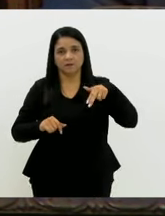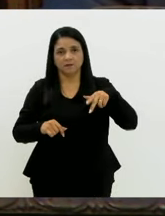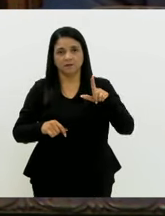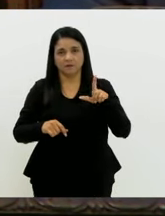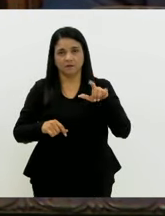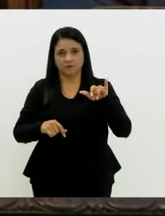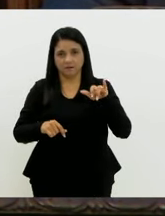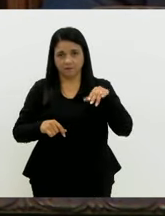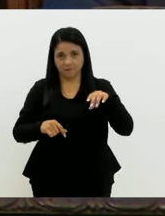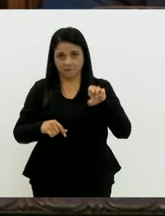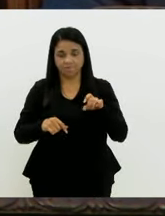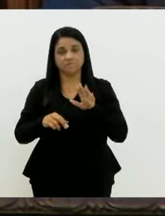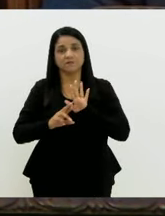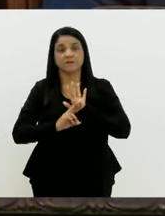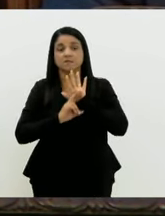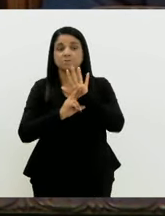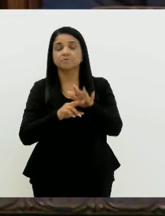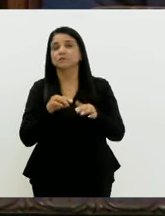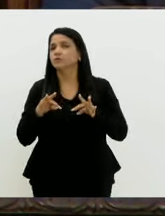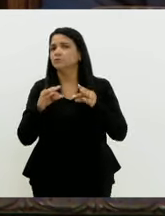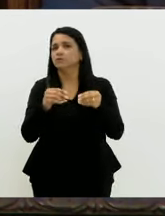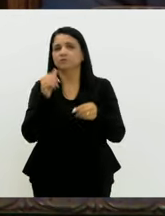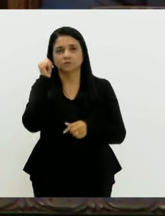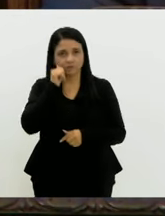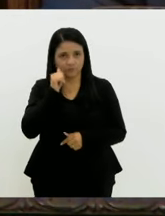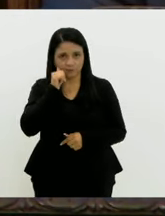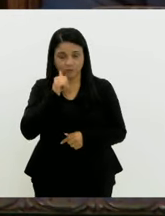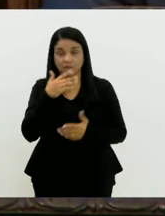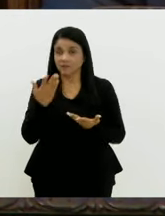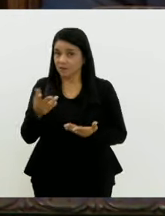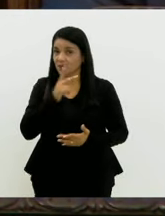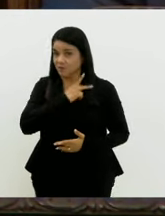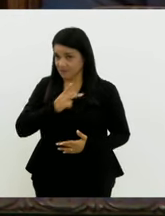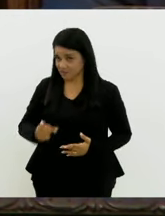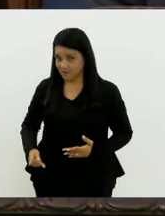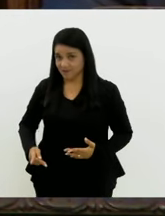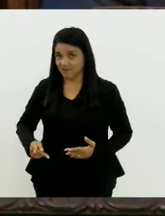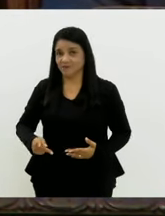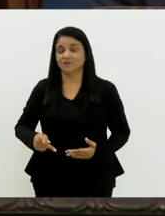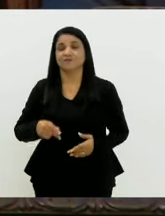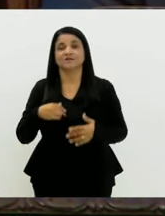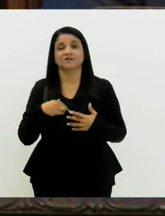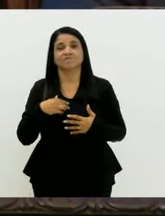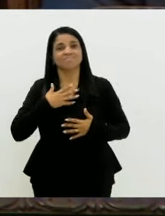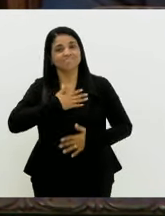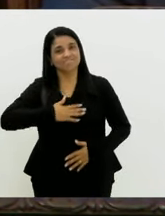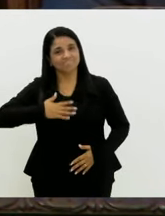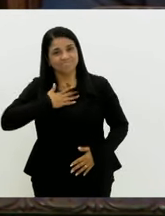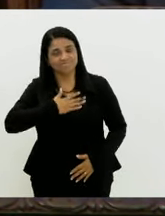mulheres. Senhor presidente, é com grande satisfação